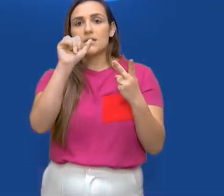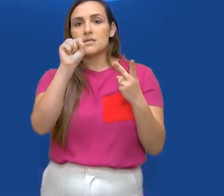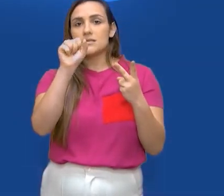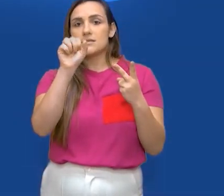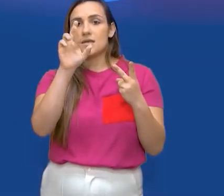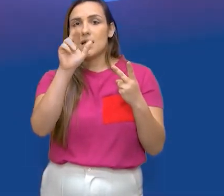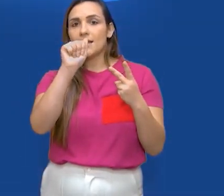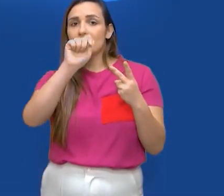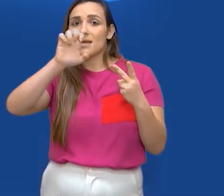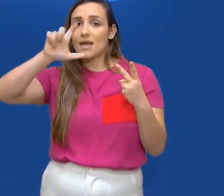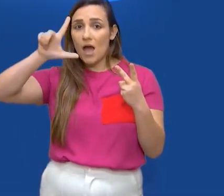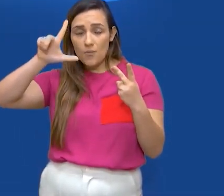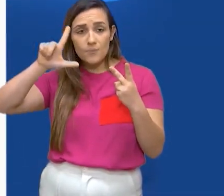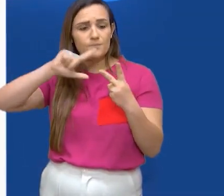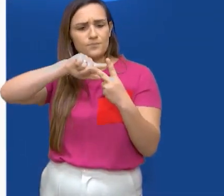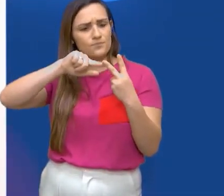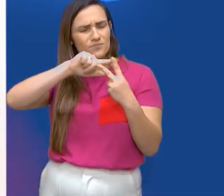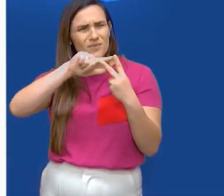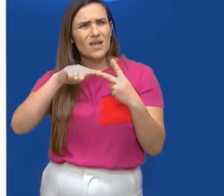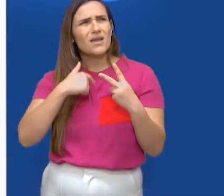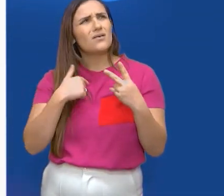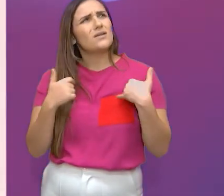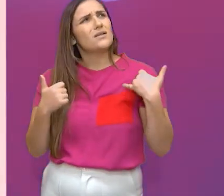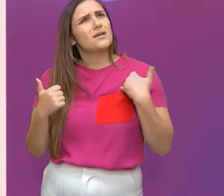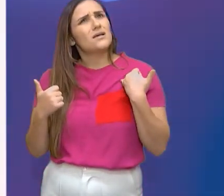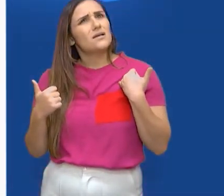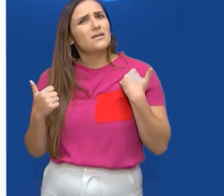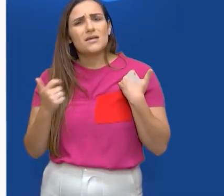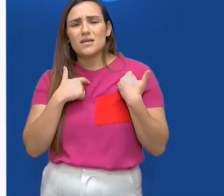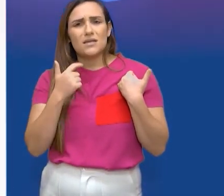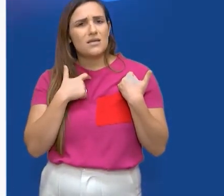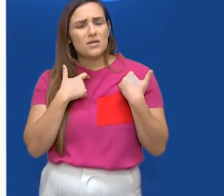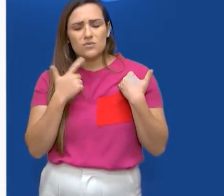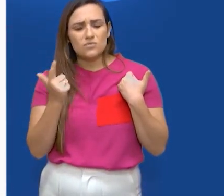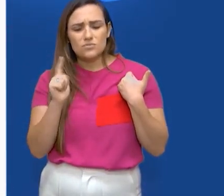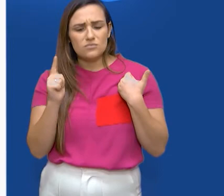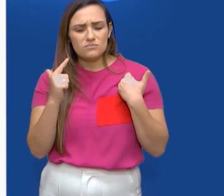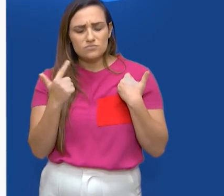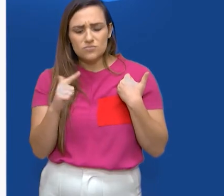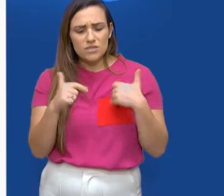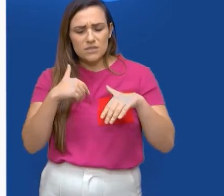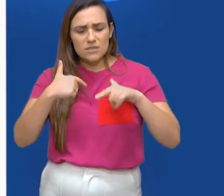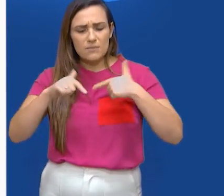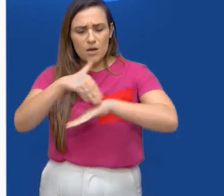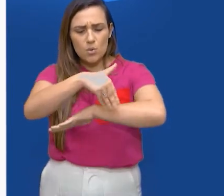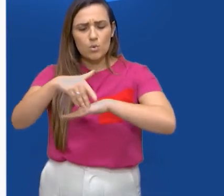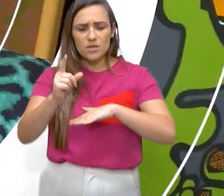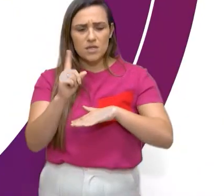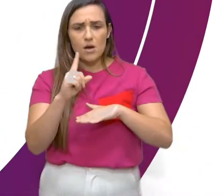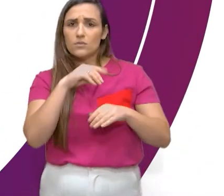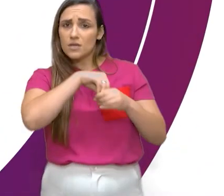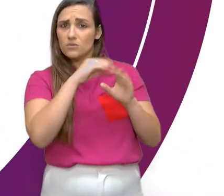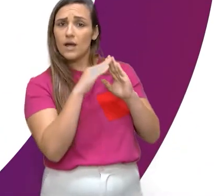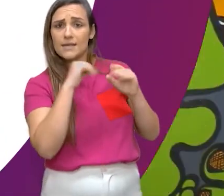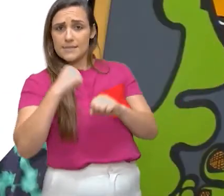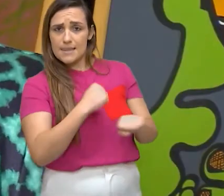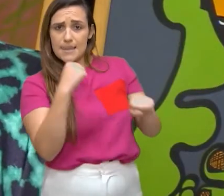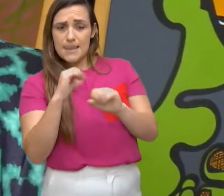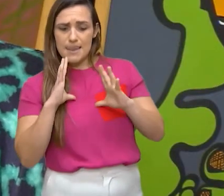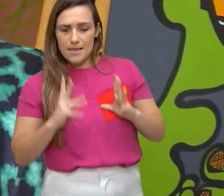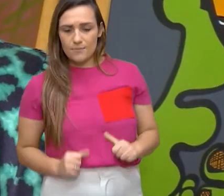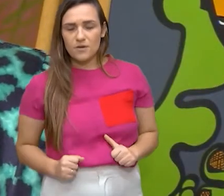e o Isael. E, infelizmente, né, na minha adolescência, mais ou menos, já não ia mais para a rua, trabalhava de